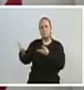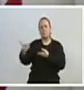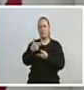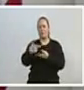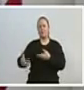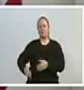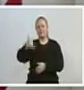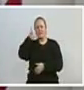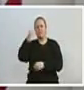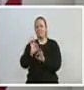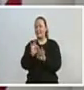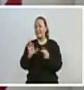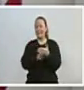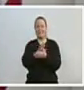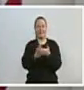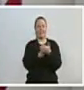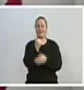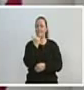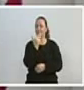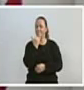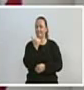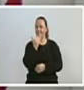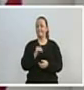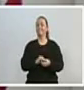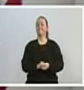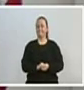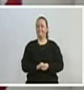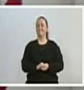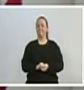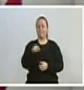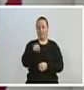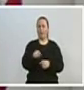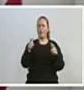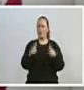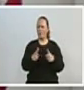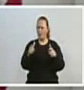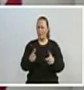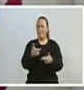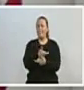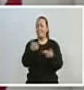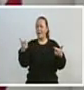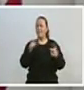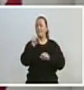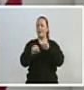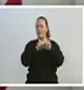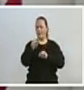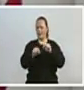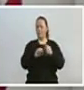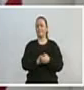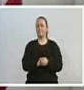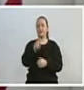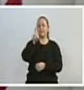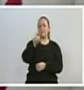áreas, a grande maioria, vereador Robinho, a grande maioria está vivendo lá há 50, 40, 30 anos na proteção